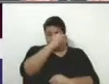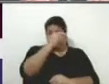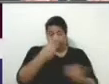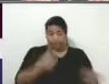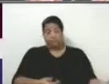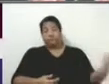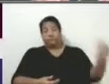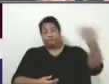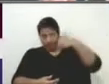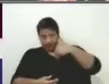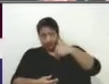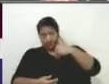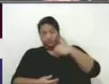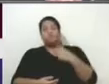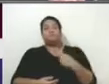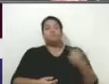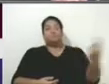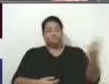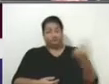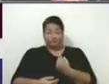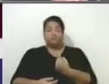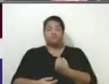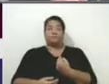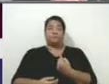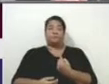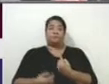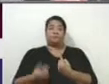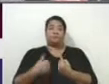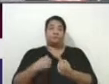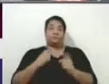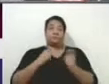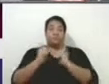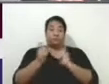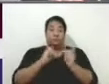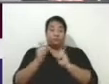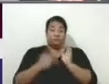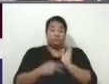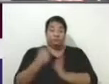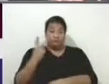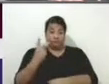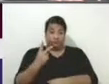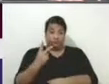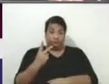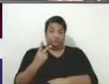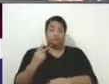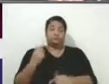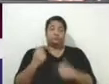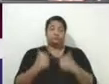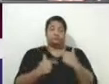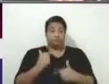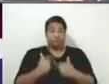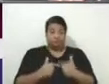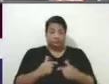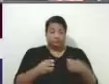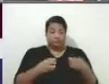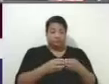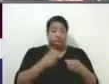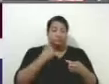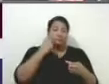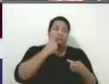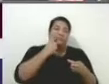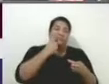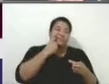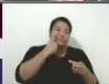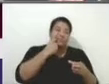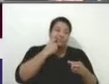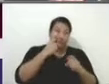onde eu tive a oportunidade de fazer duas reuniões de trabalho, uma com a classe dos dentistas do município e